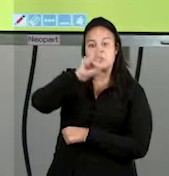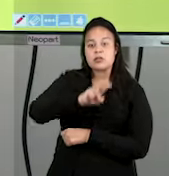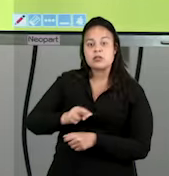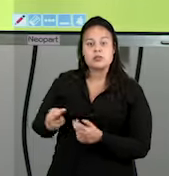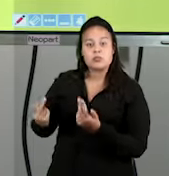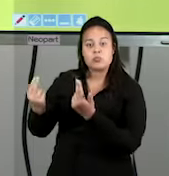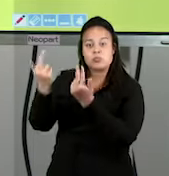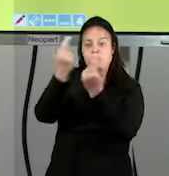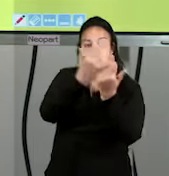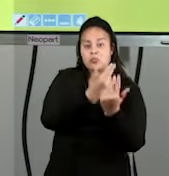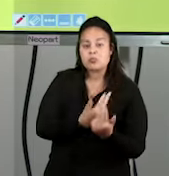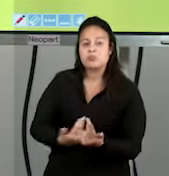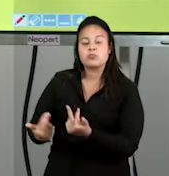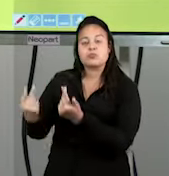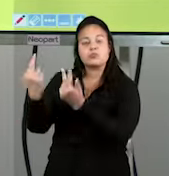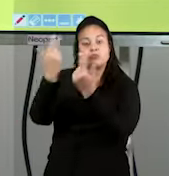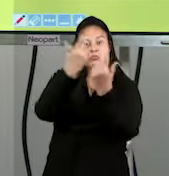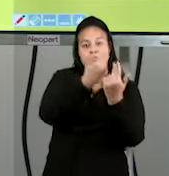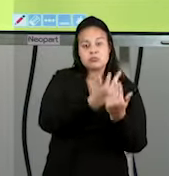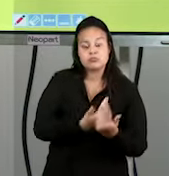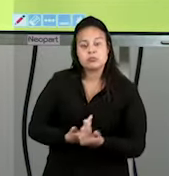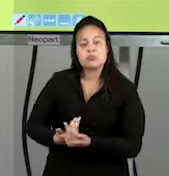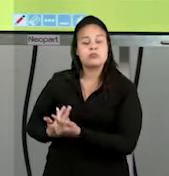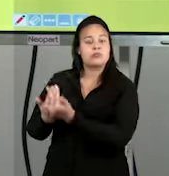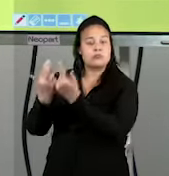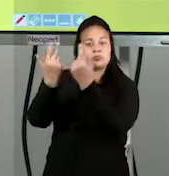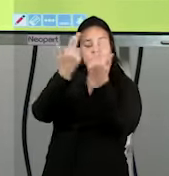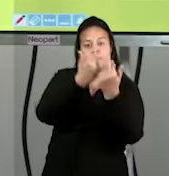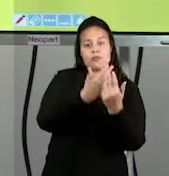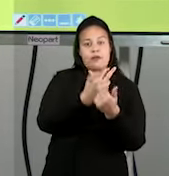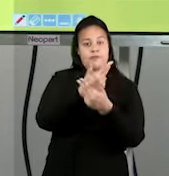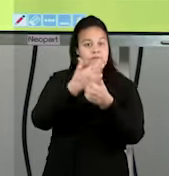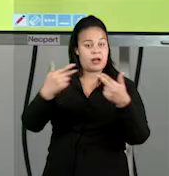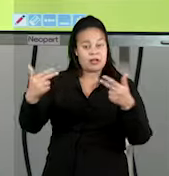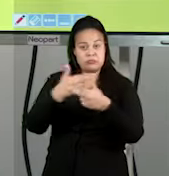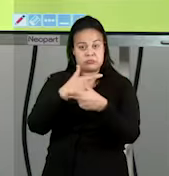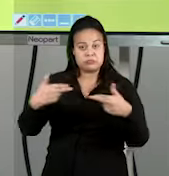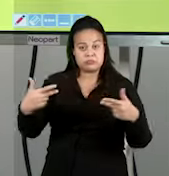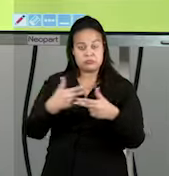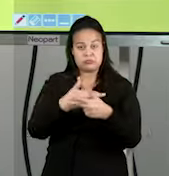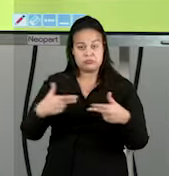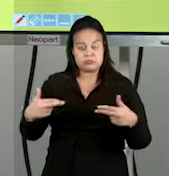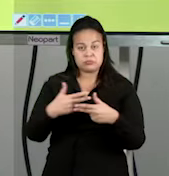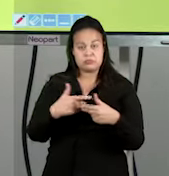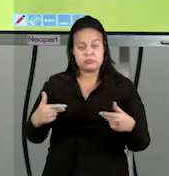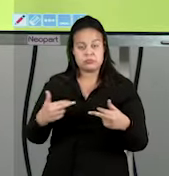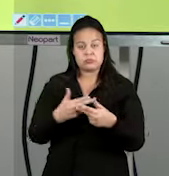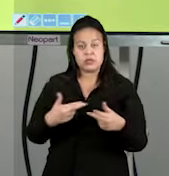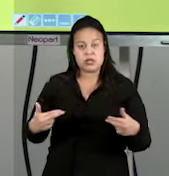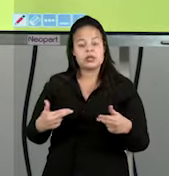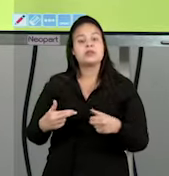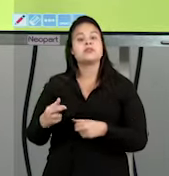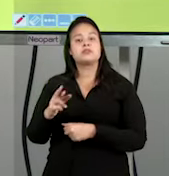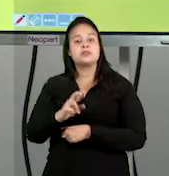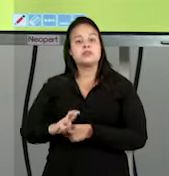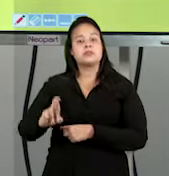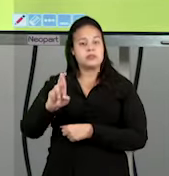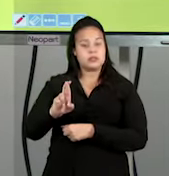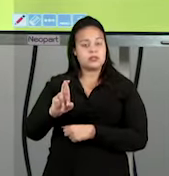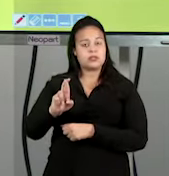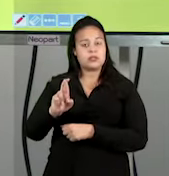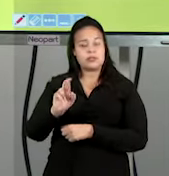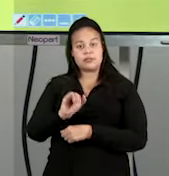e com vários polígonos regulares inscritos.